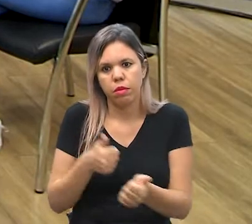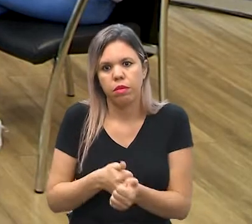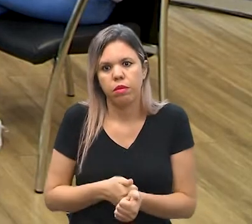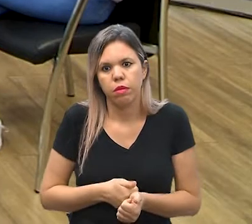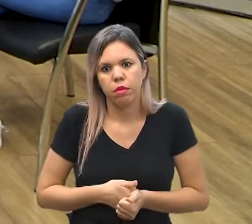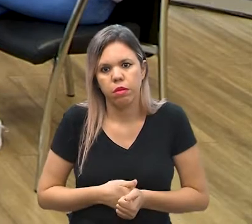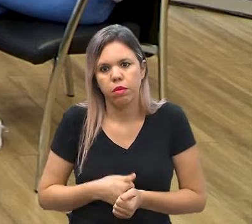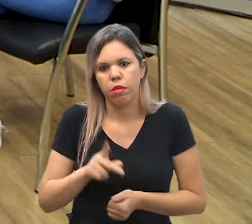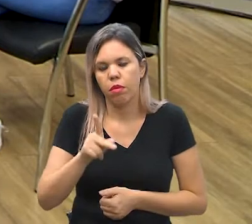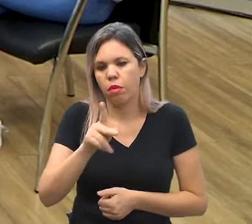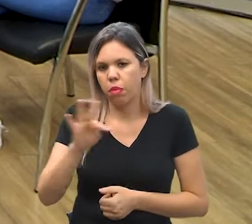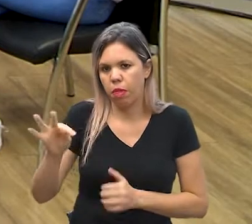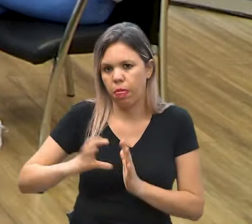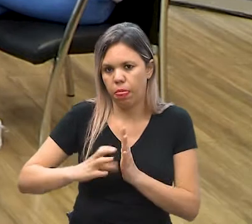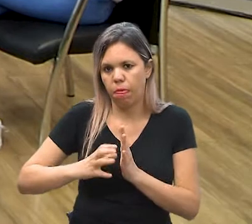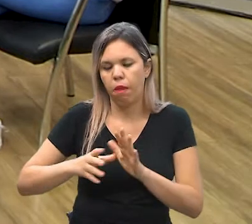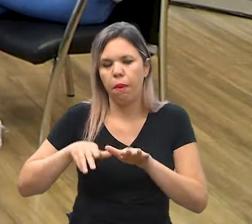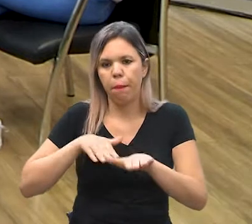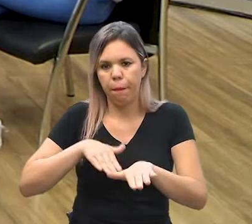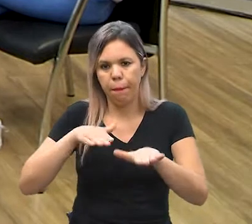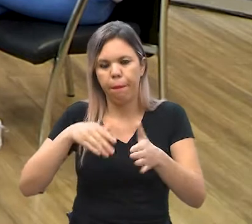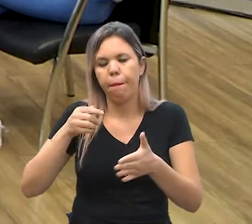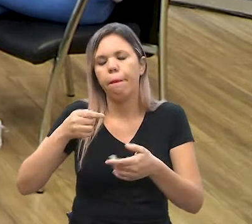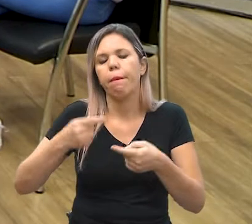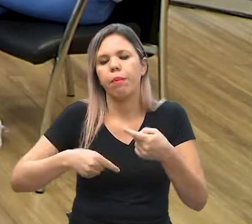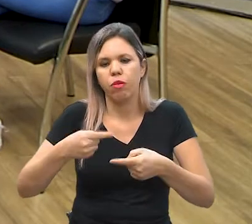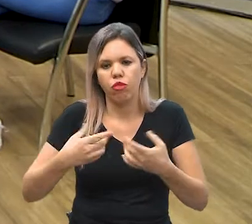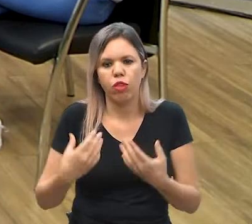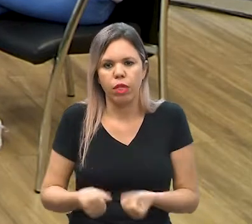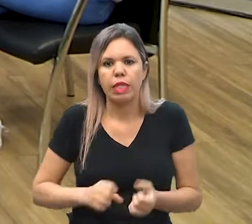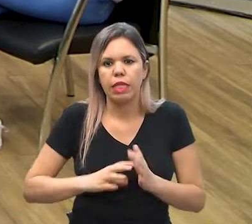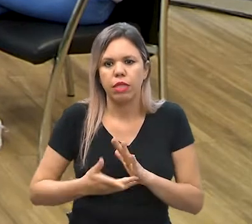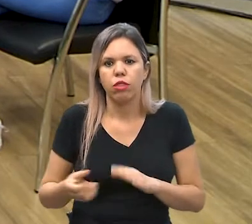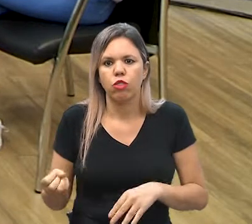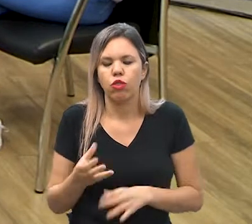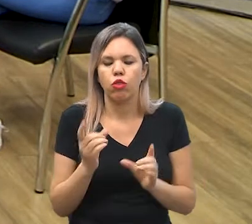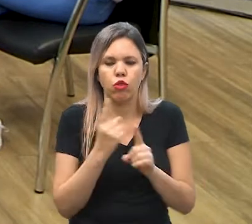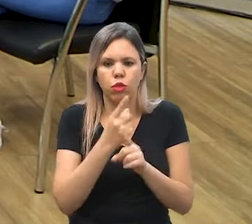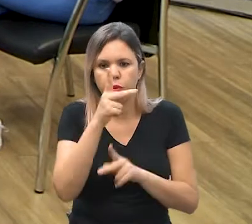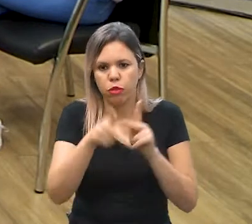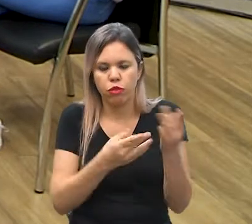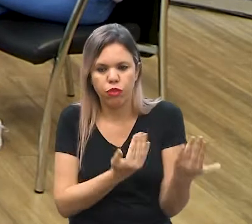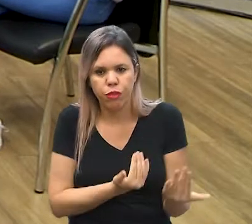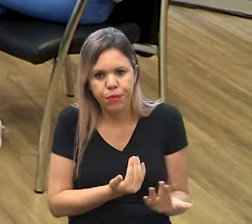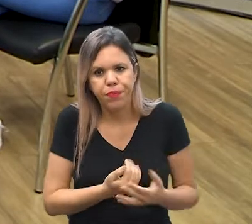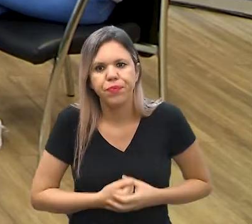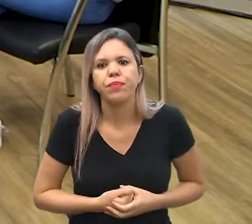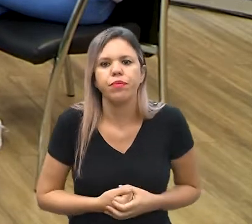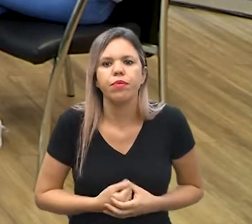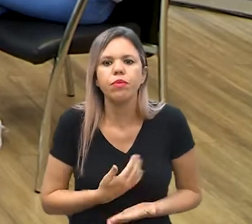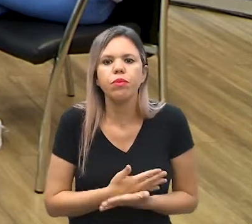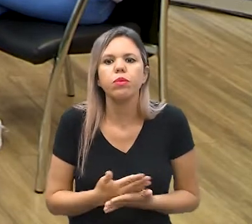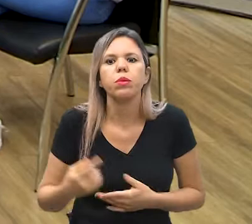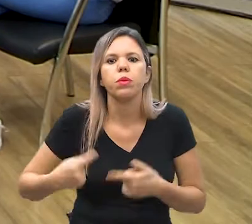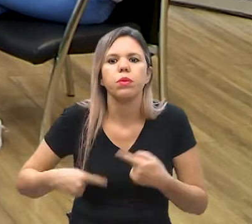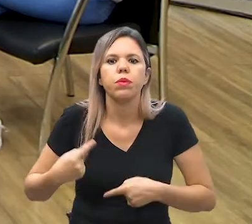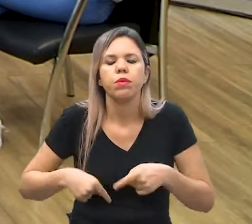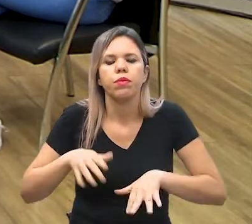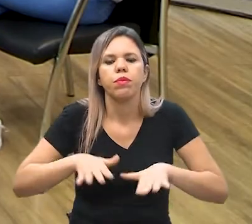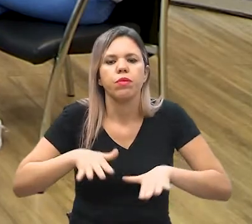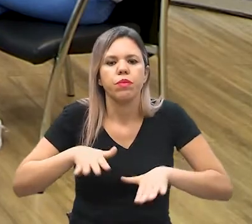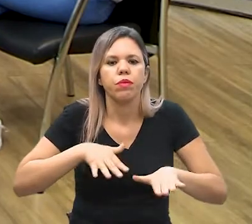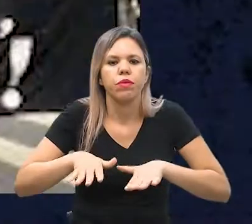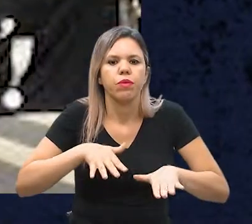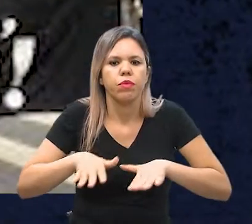da juventude do PT, né. Já era afiliada, mas aí encontrei uma galera jovem, as discussões começaram, o movimento Passe